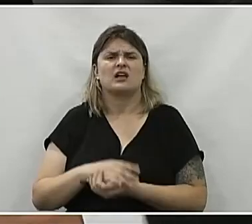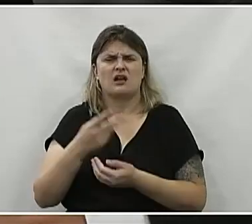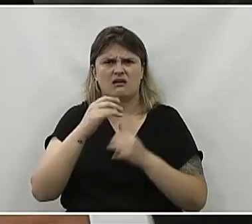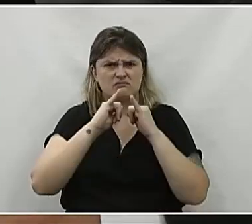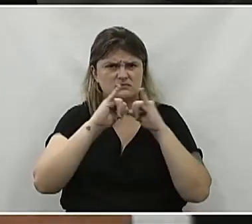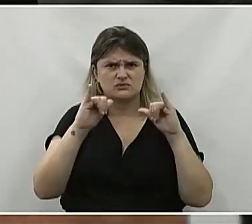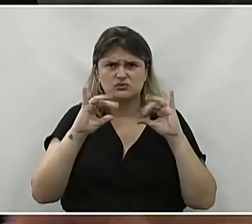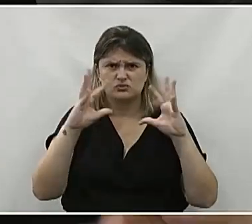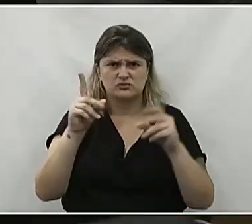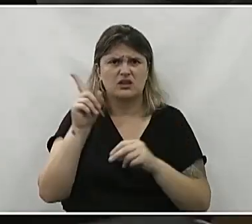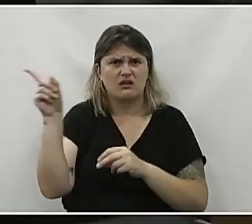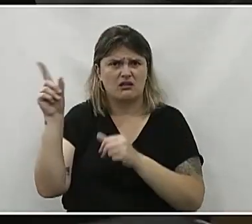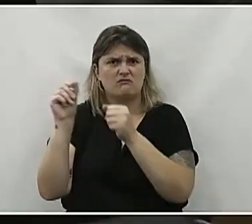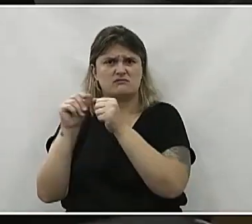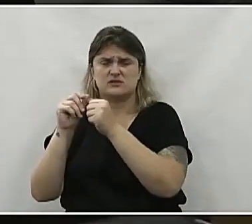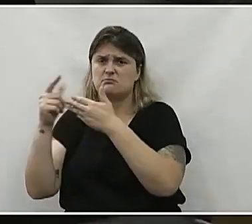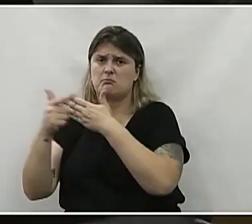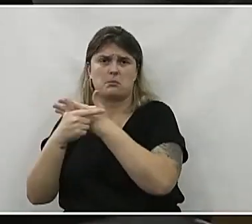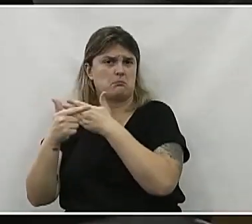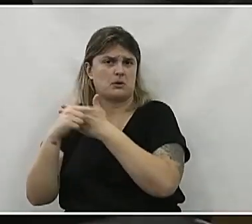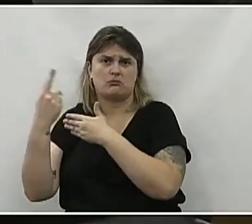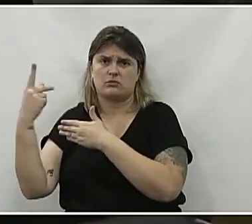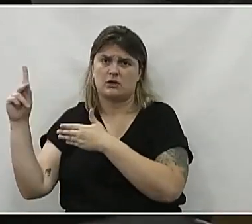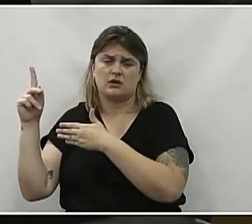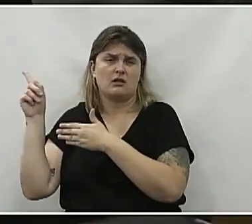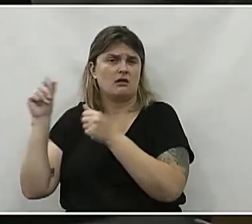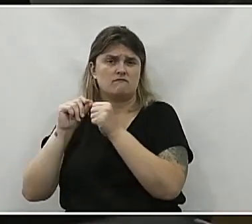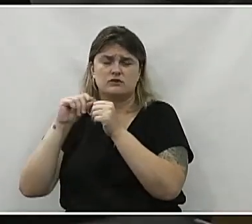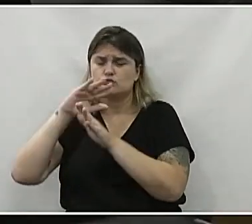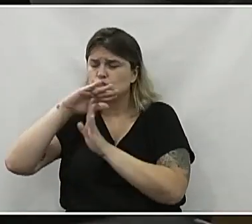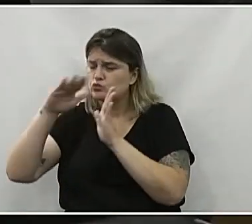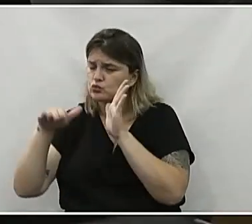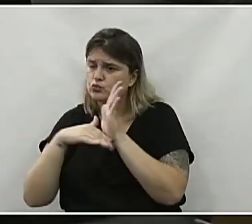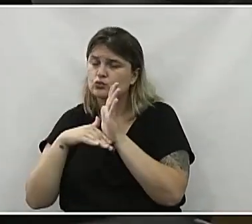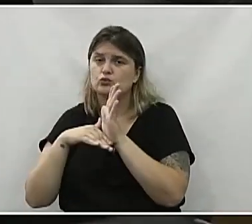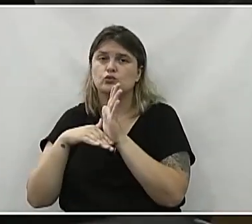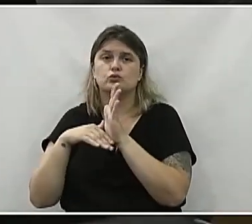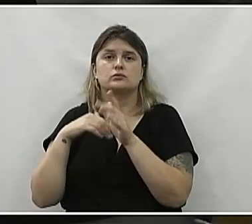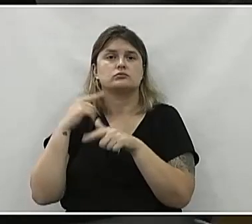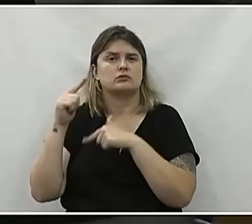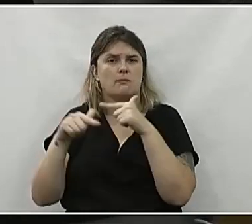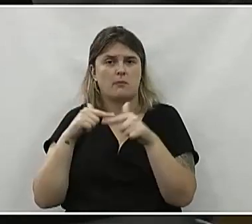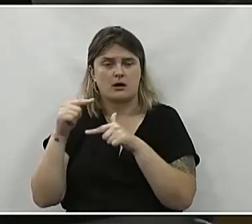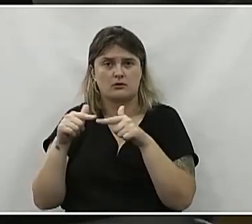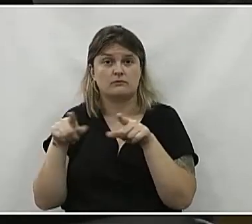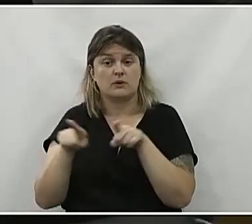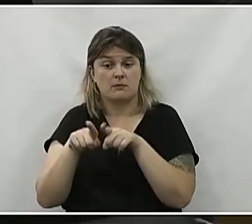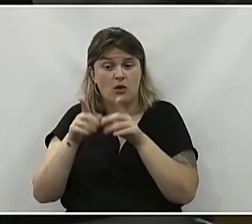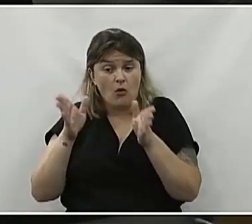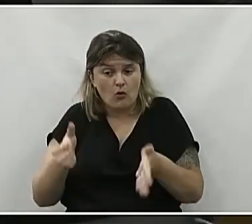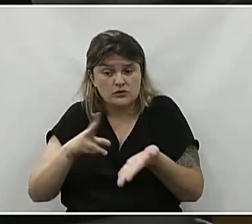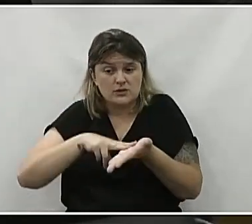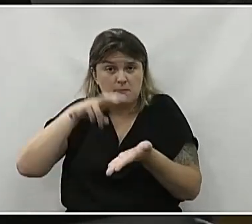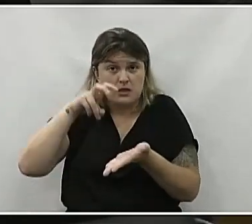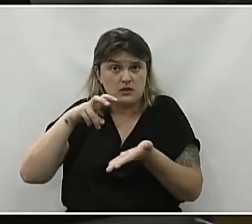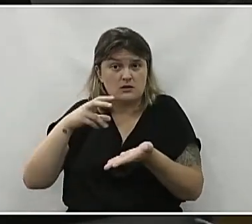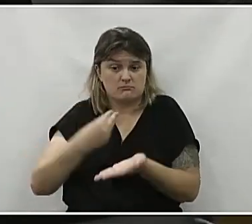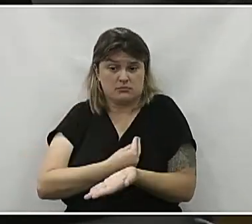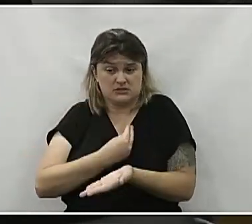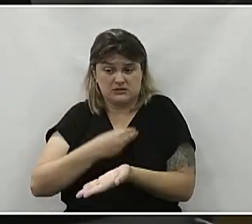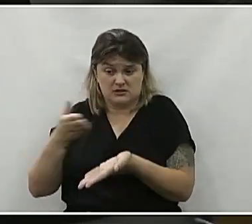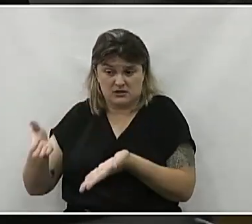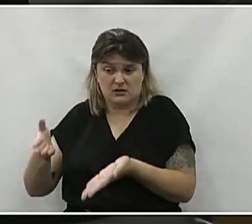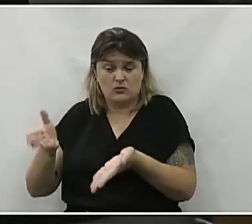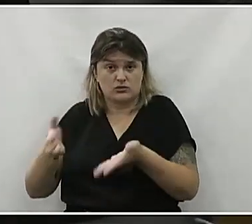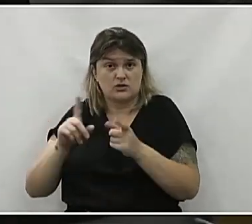todos que ele fez exatamente tudo aquilo que estava ao alcance dele inclusive hoje de manhã nós estávamos aqui a